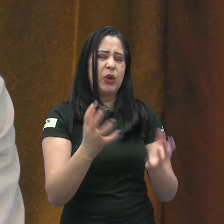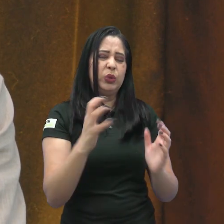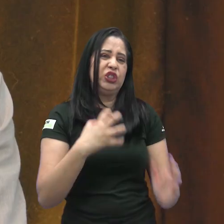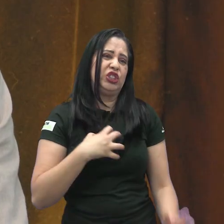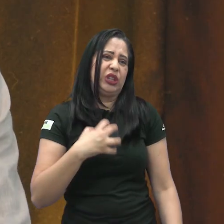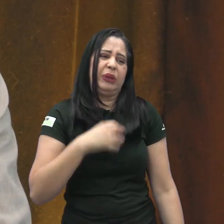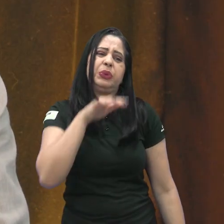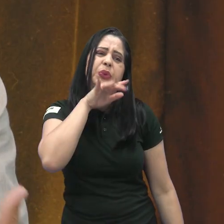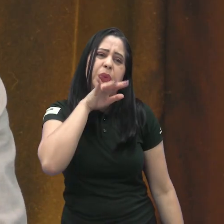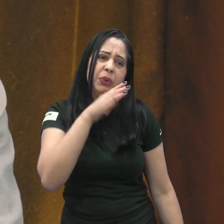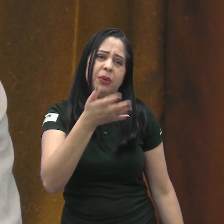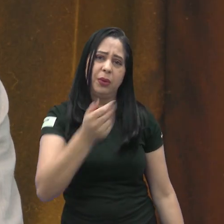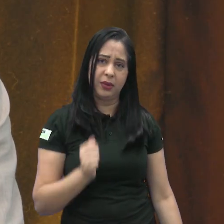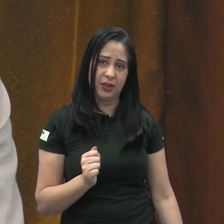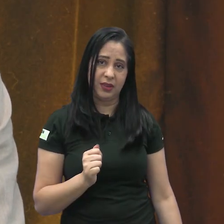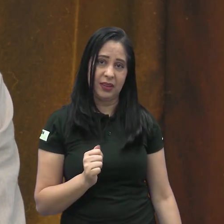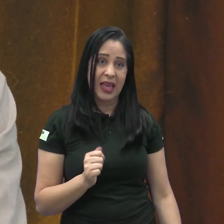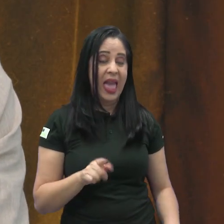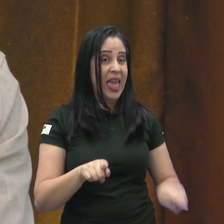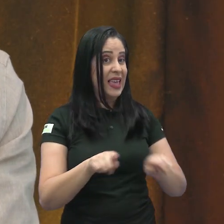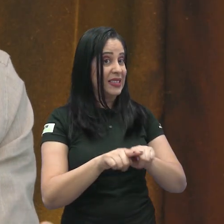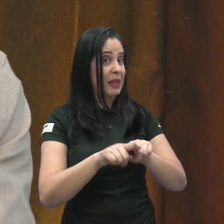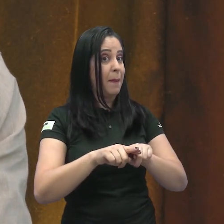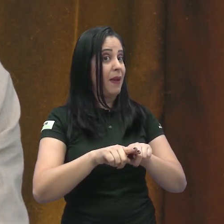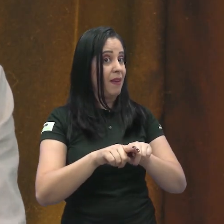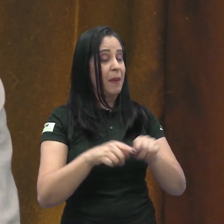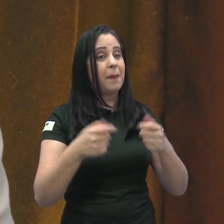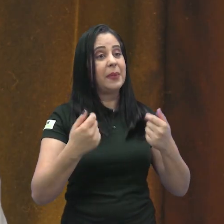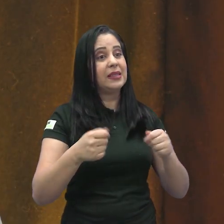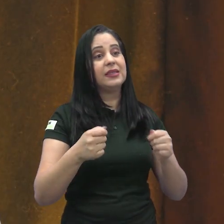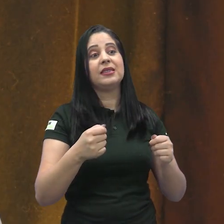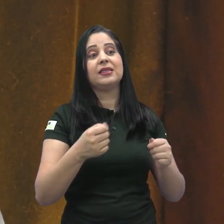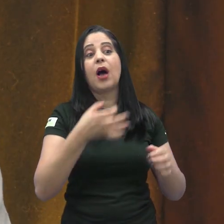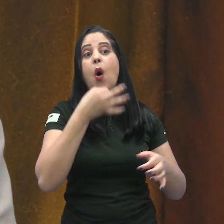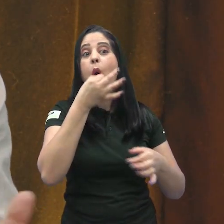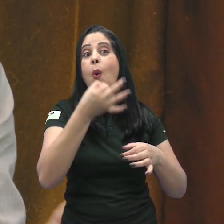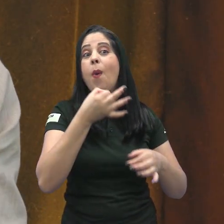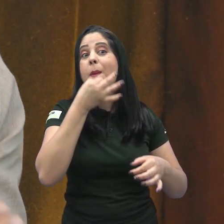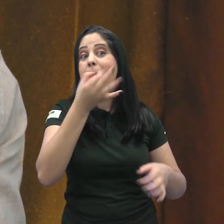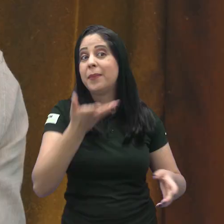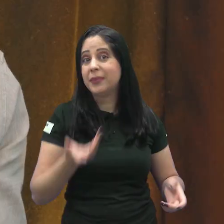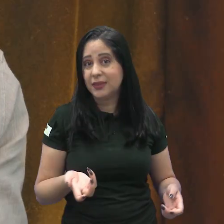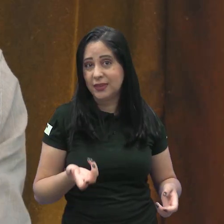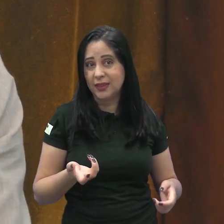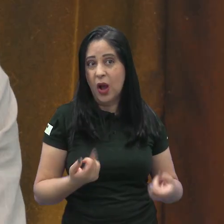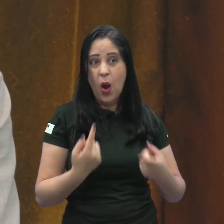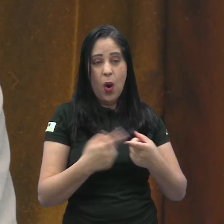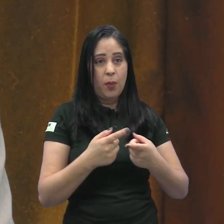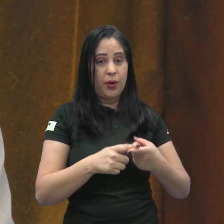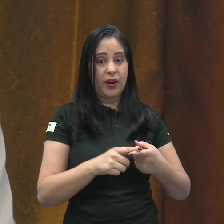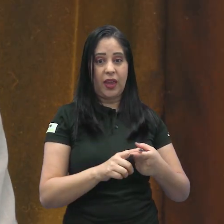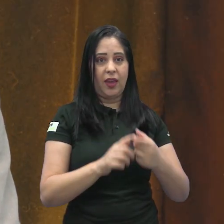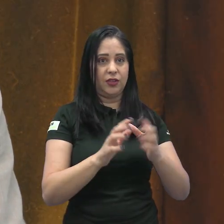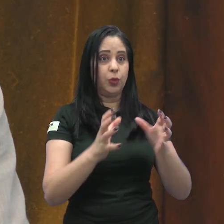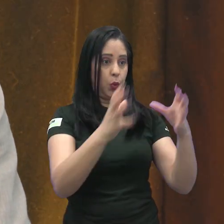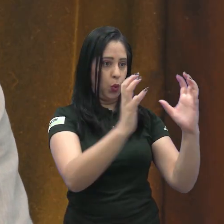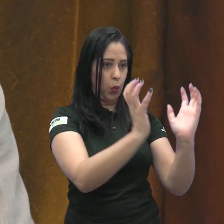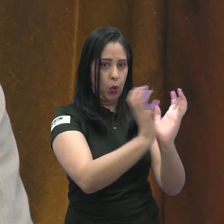também as divergências, né, como lidar com as divergências políticas, né, que tem